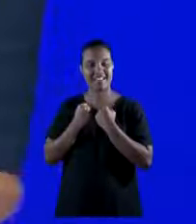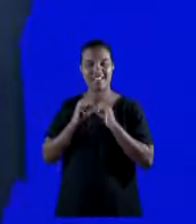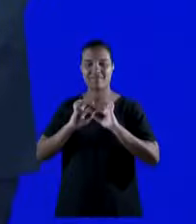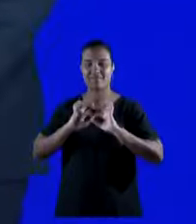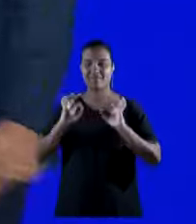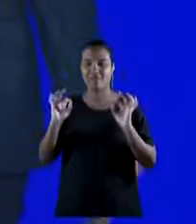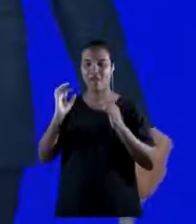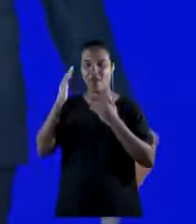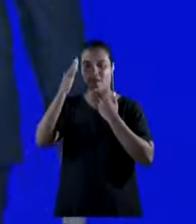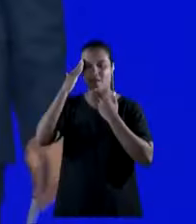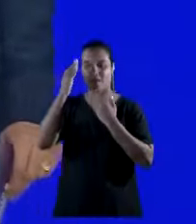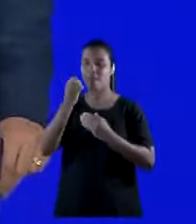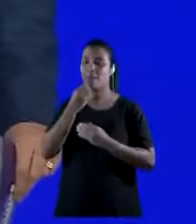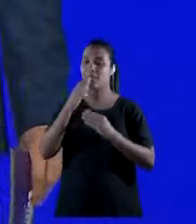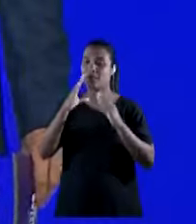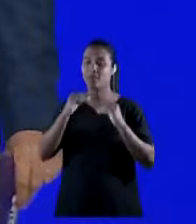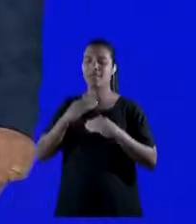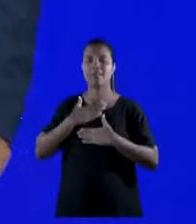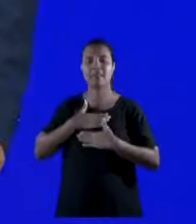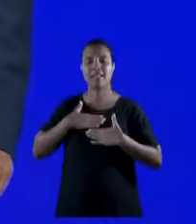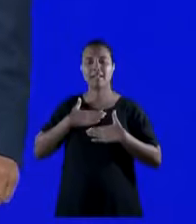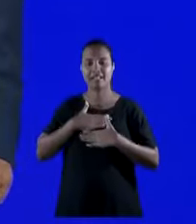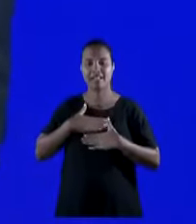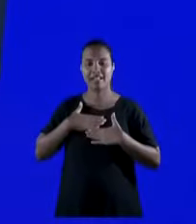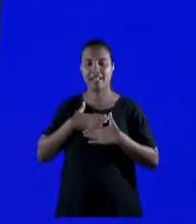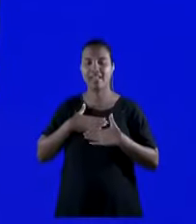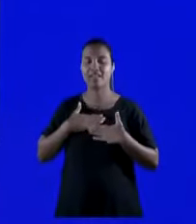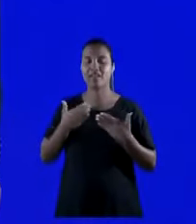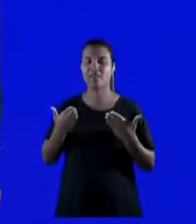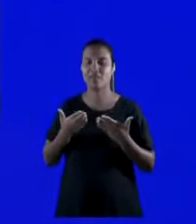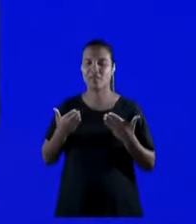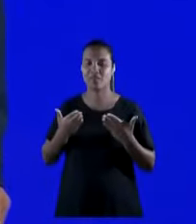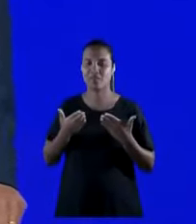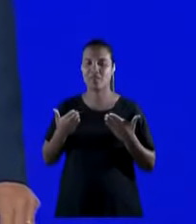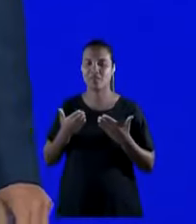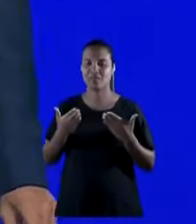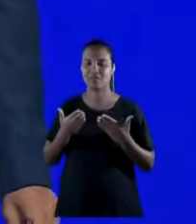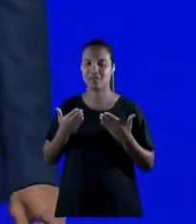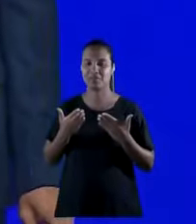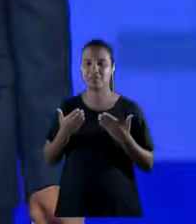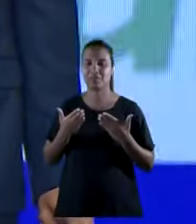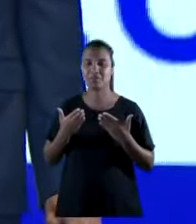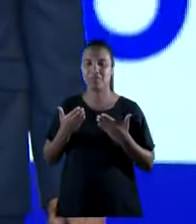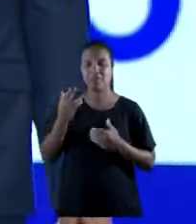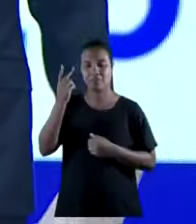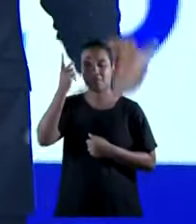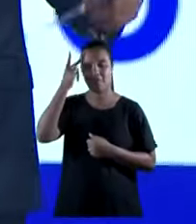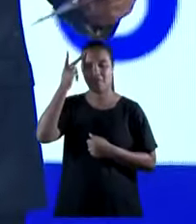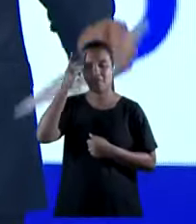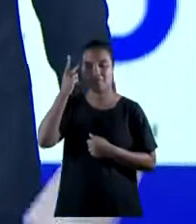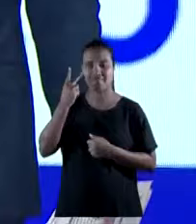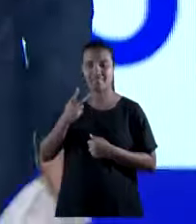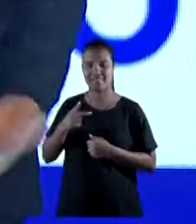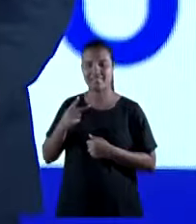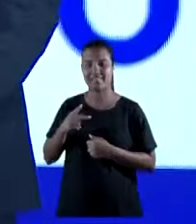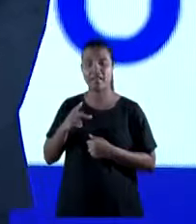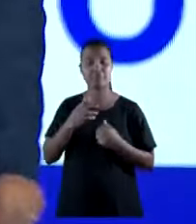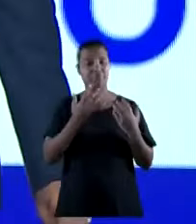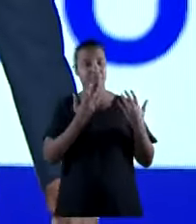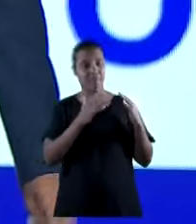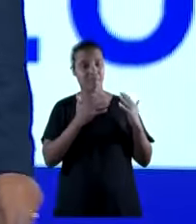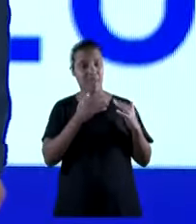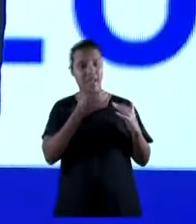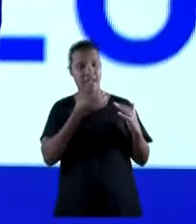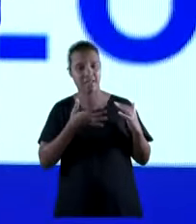noite, gente. Prazer estar aqui com vocês para a premiação do Campeonato Paulista. Aliás, parabenizar Palmeiras e